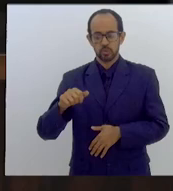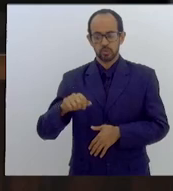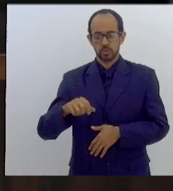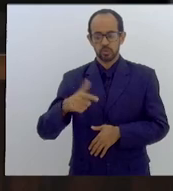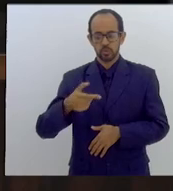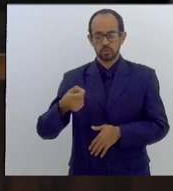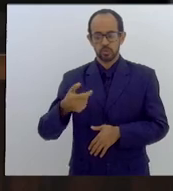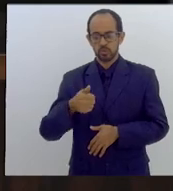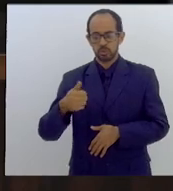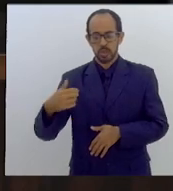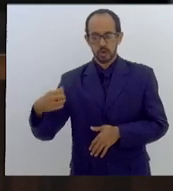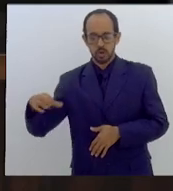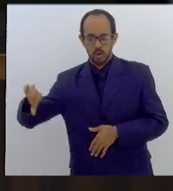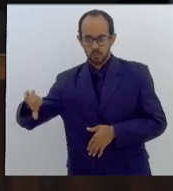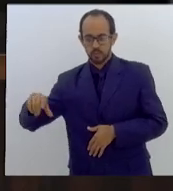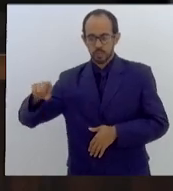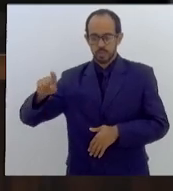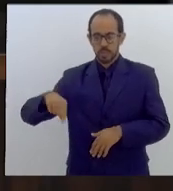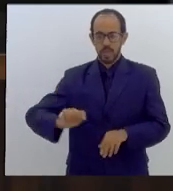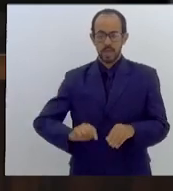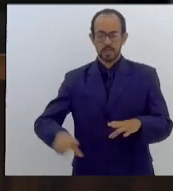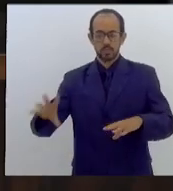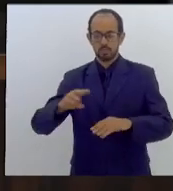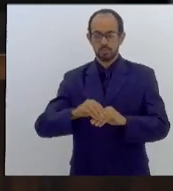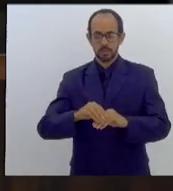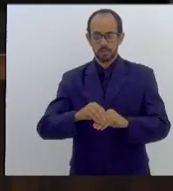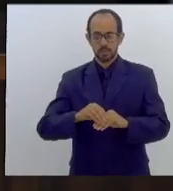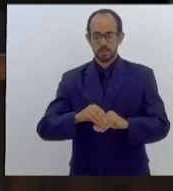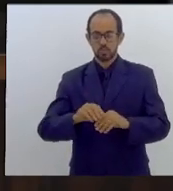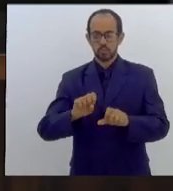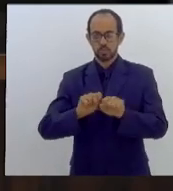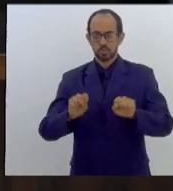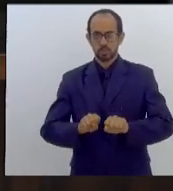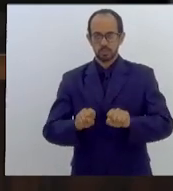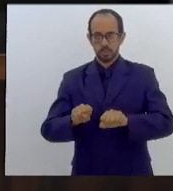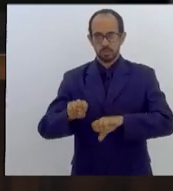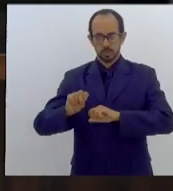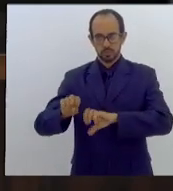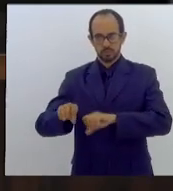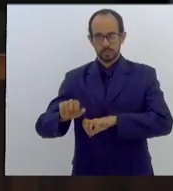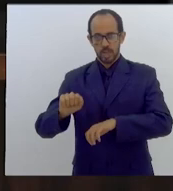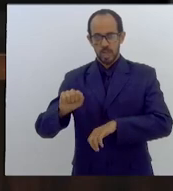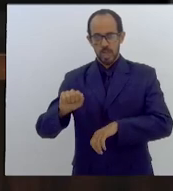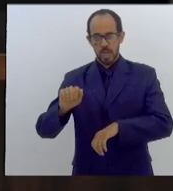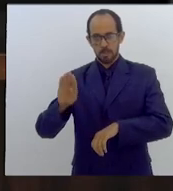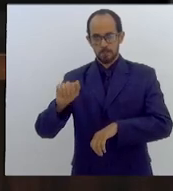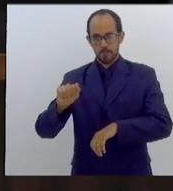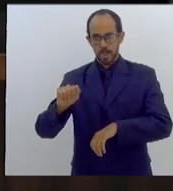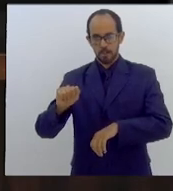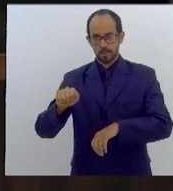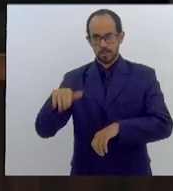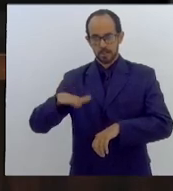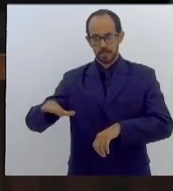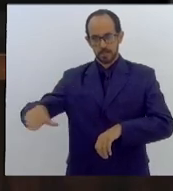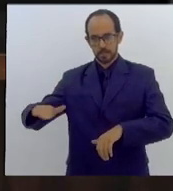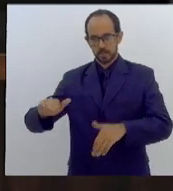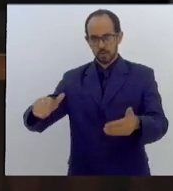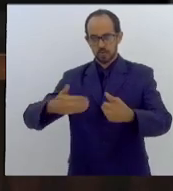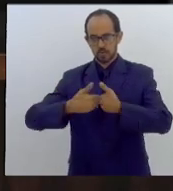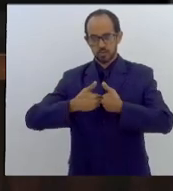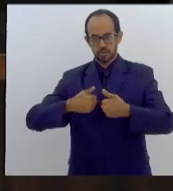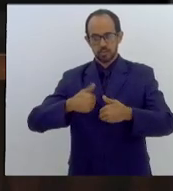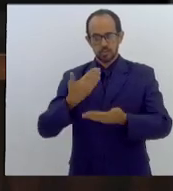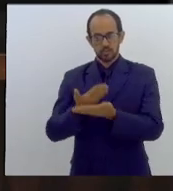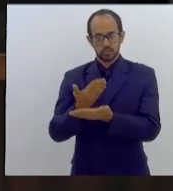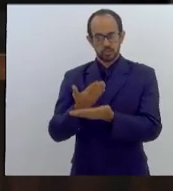sobre a autorização de implementação do sistema de inclusão escolar ABA para crianças com autismo nas escolas da rede pública do Estado do Rio de